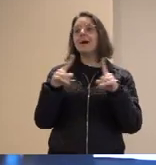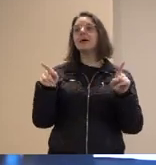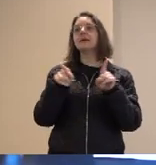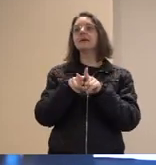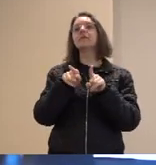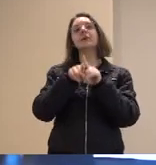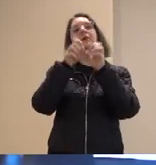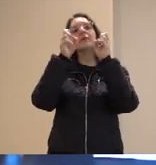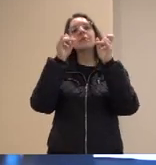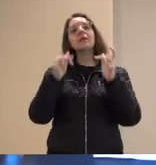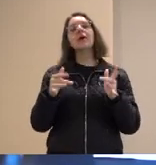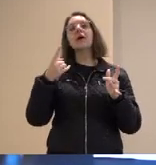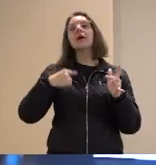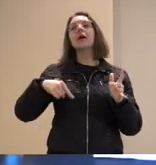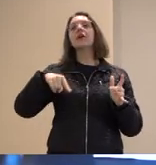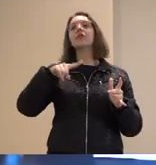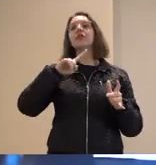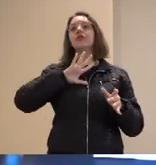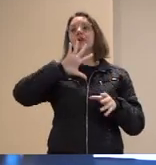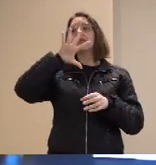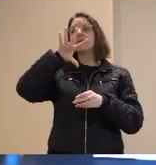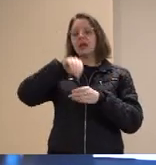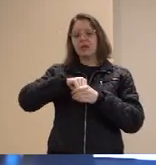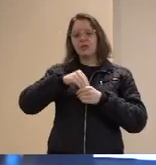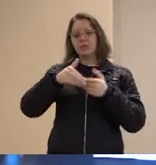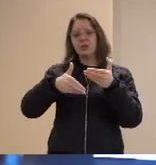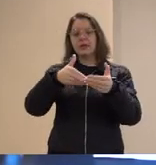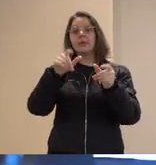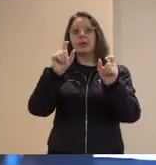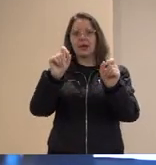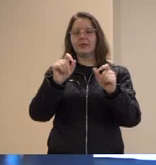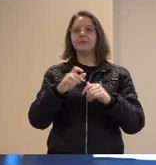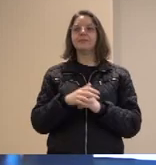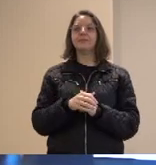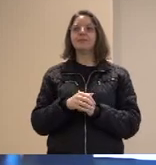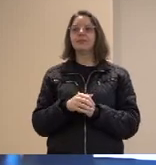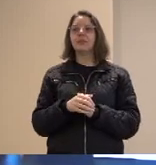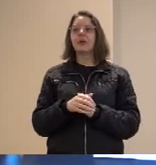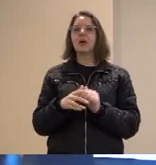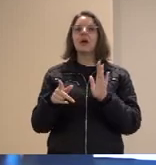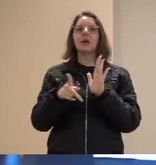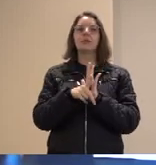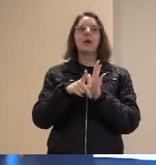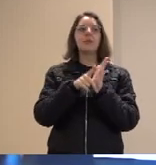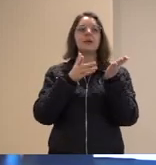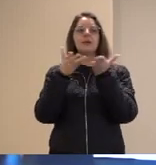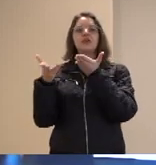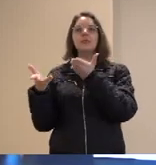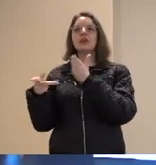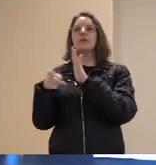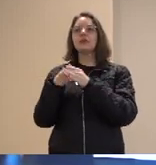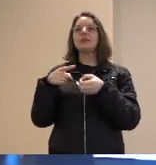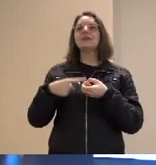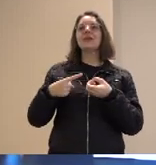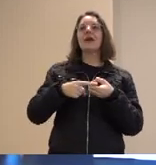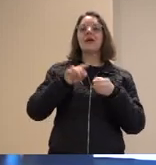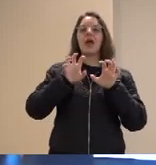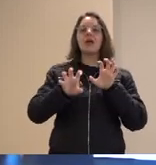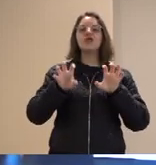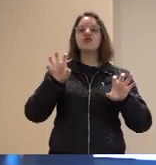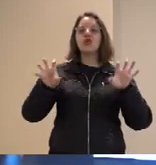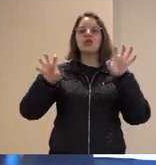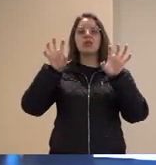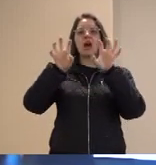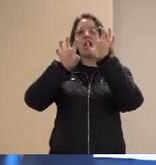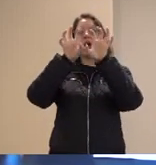faz parte desse processo de reordenamento a regionalização dos serviços deliberada por